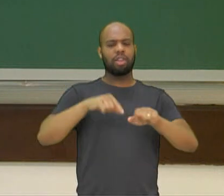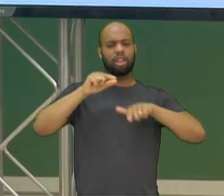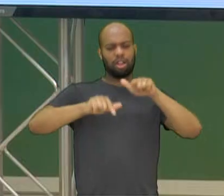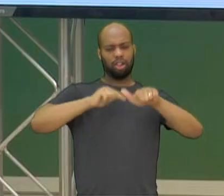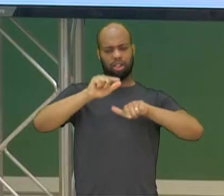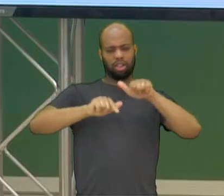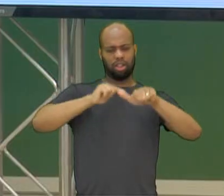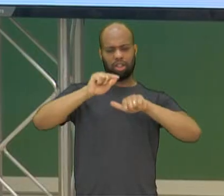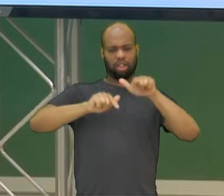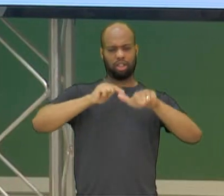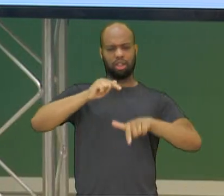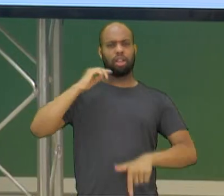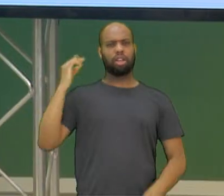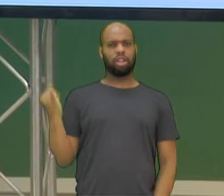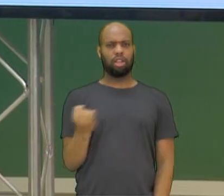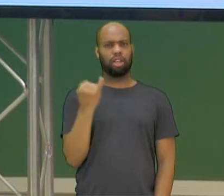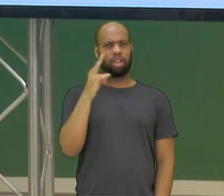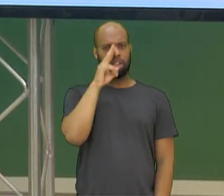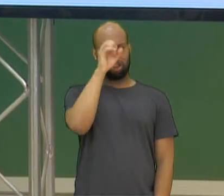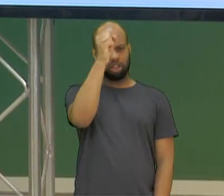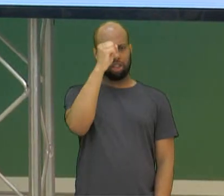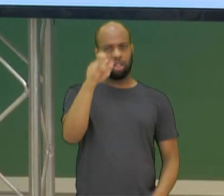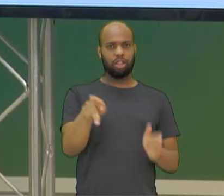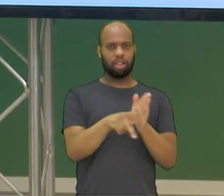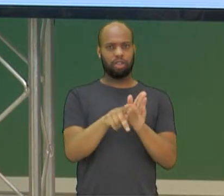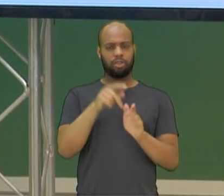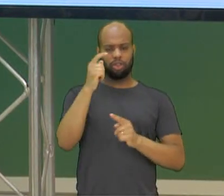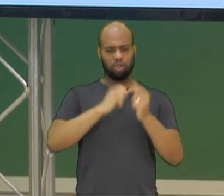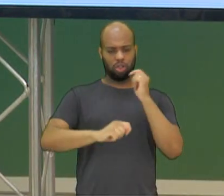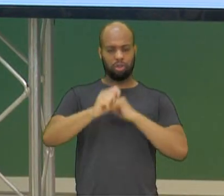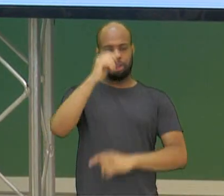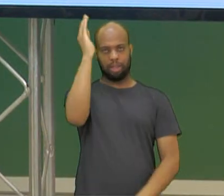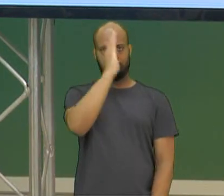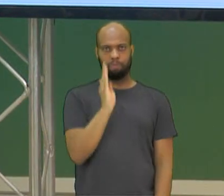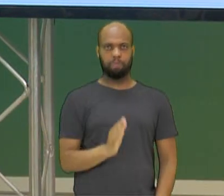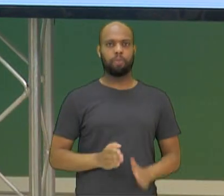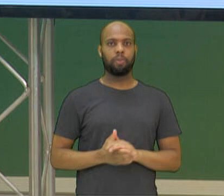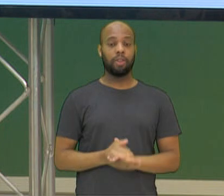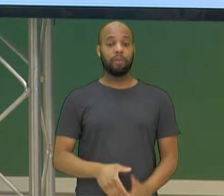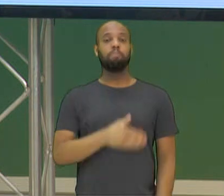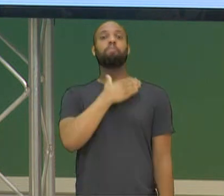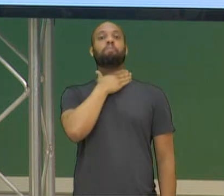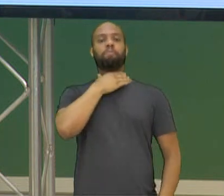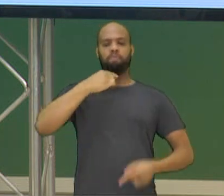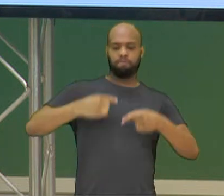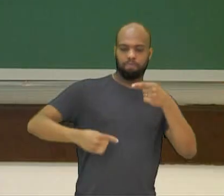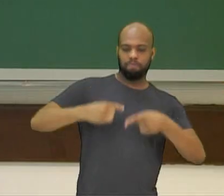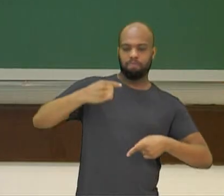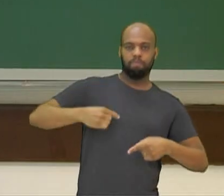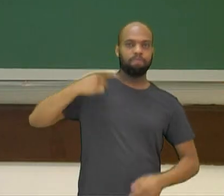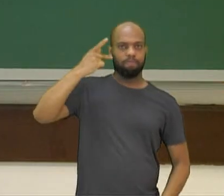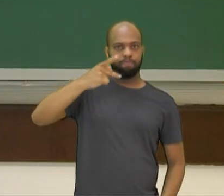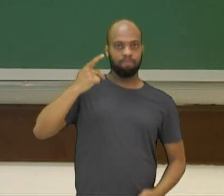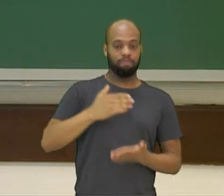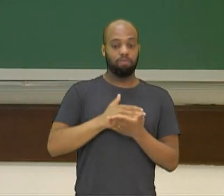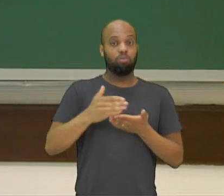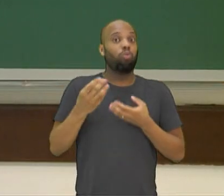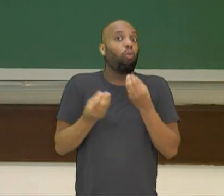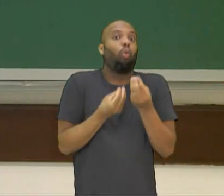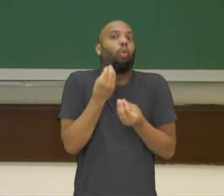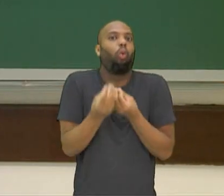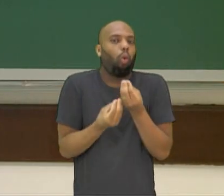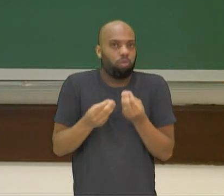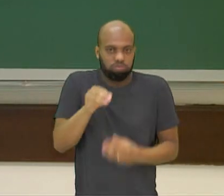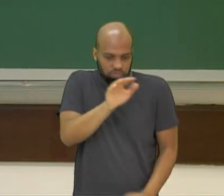trabalhismo é que fazia a força da economia brasileira. A crise política. Como é que entra a crise política nesse cenário